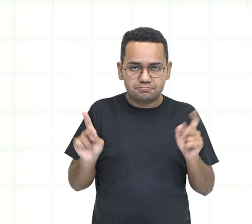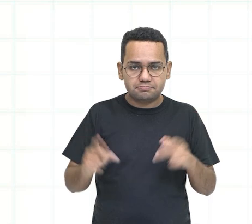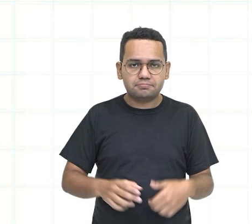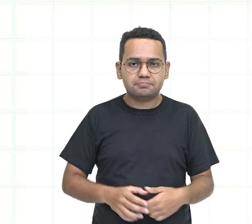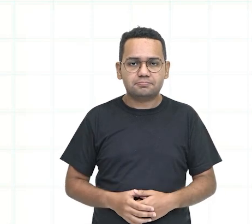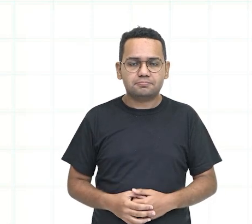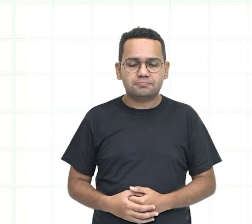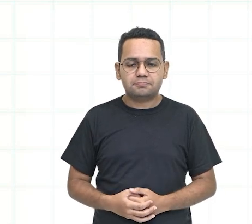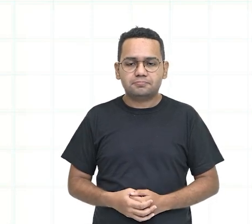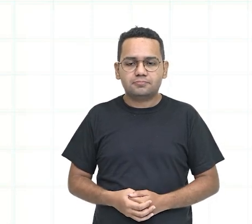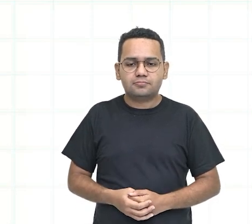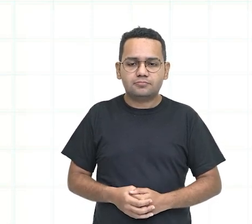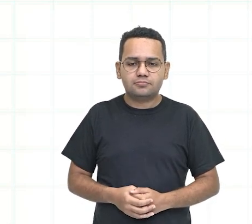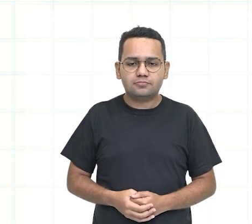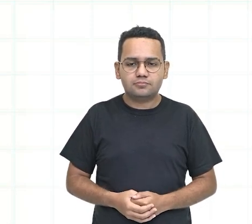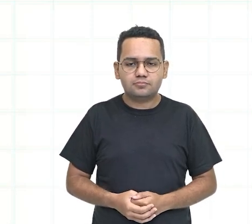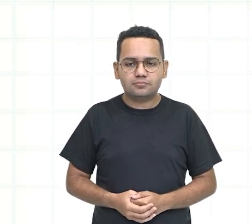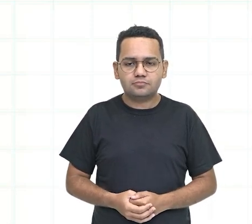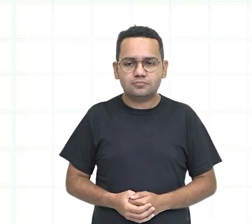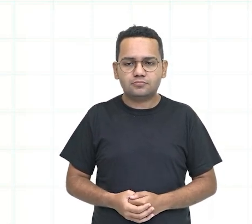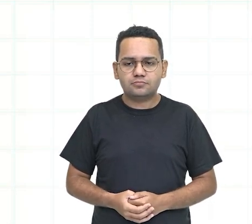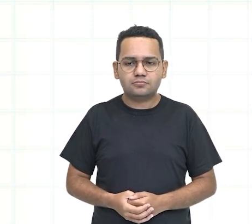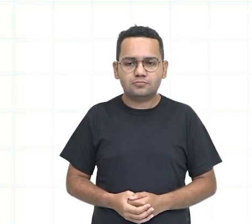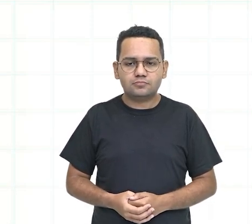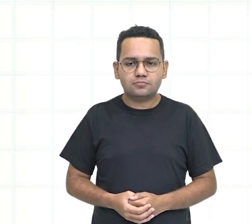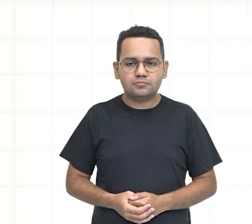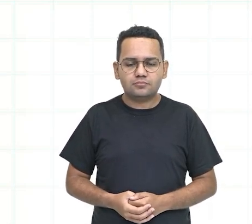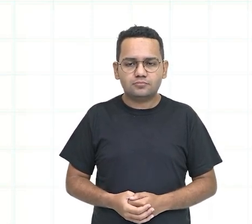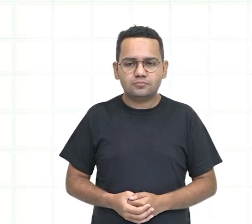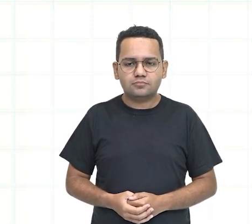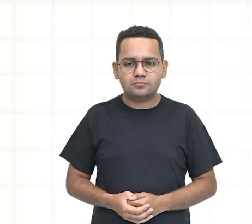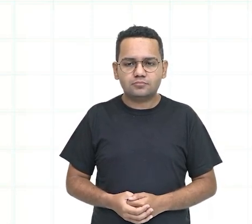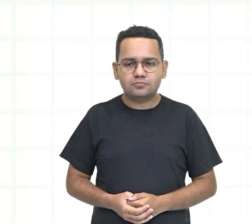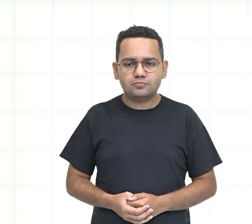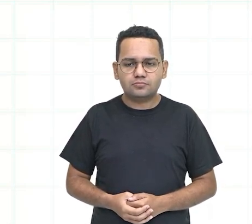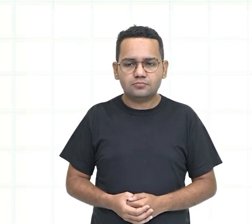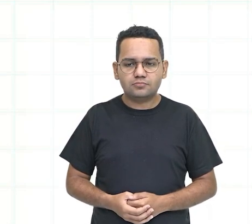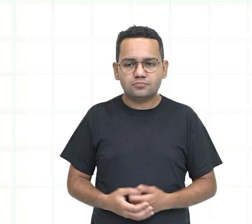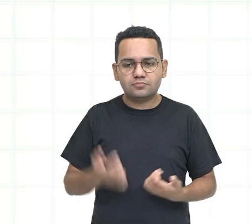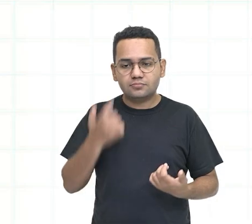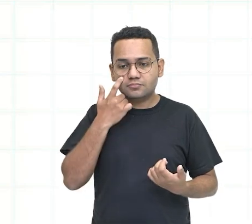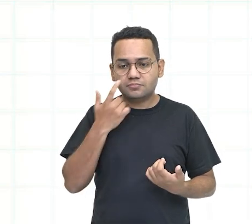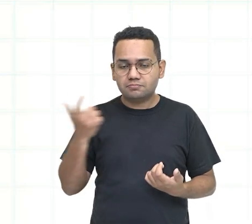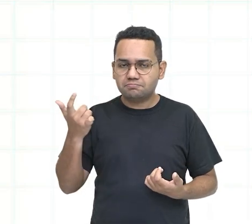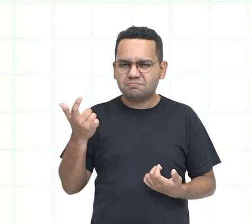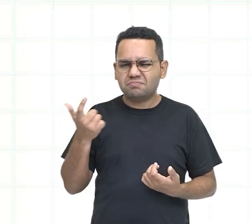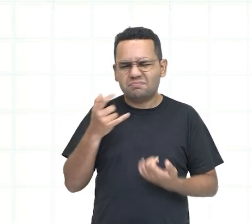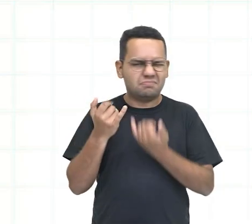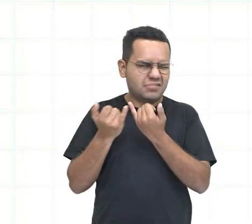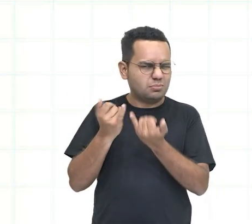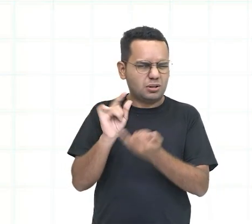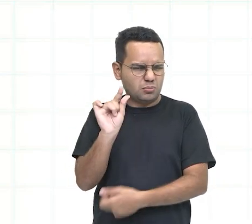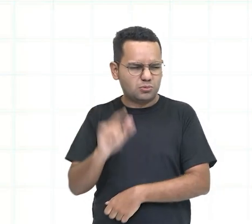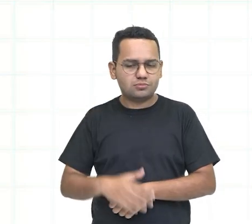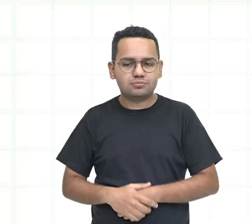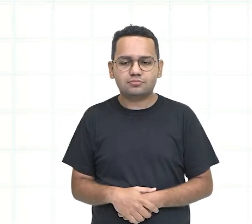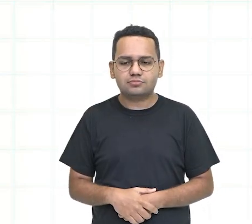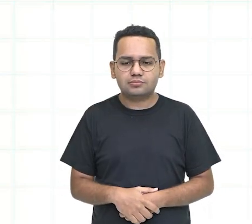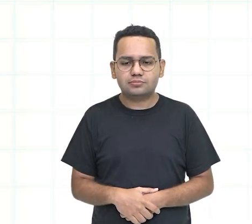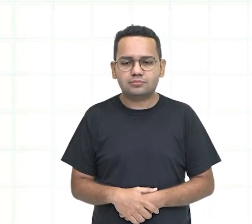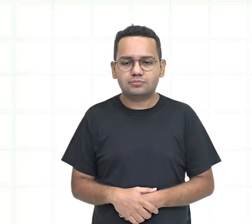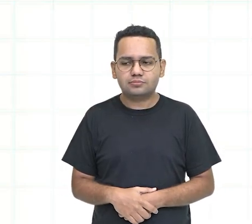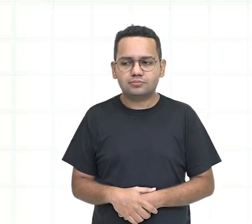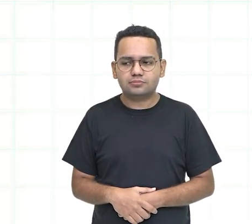Ok? Então, aqui ele comenta, né? Olha as palavras cognatas, Índia, Hong